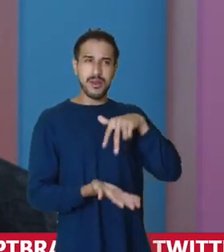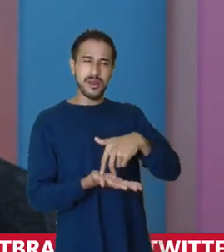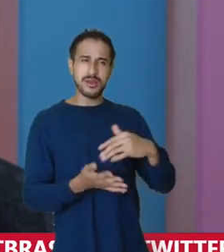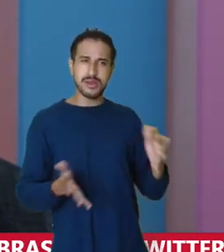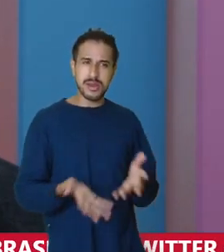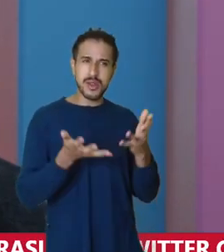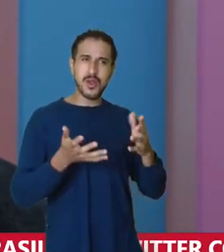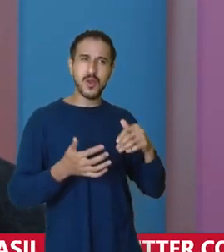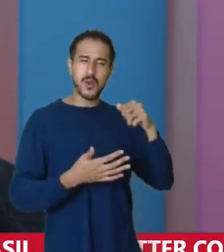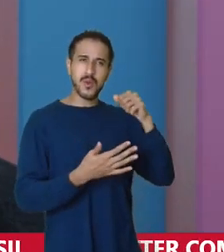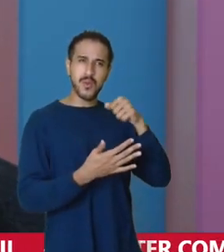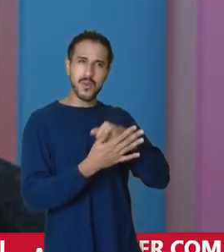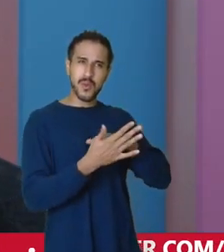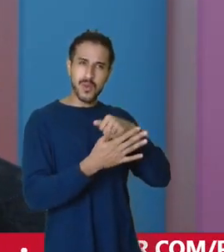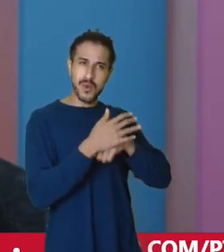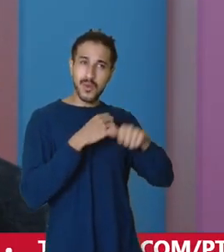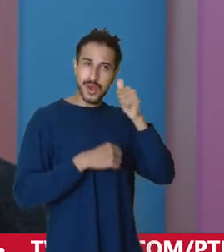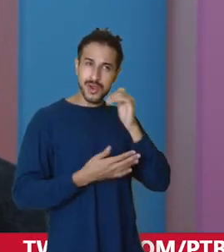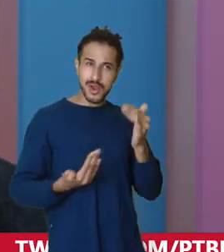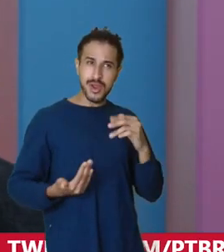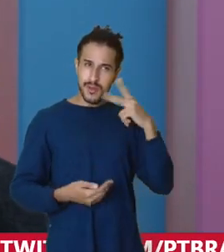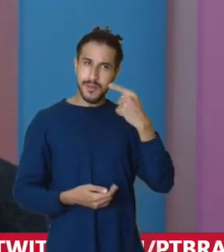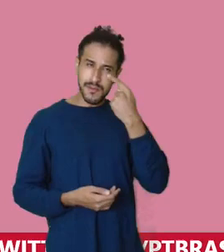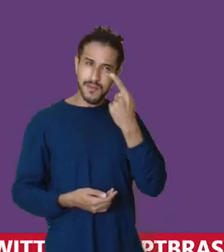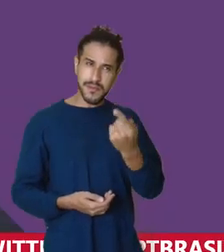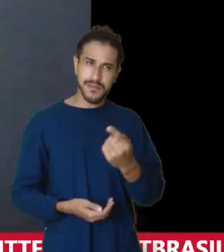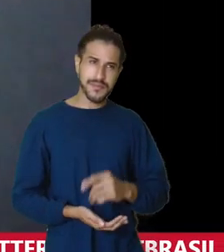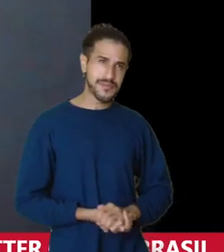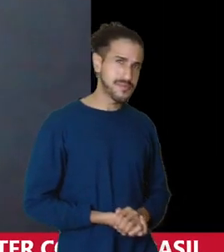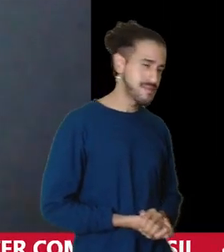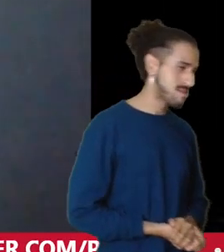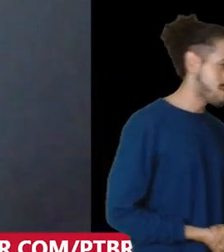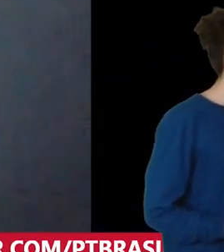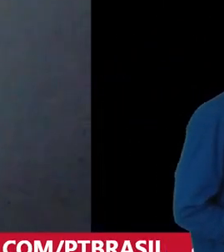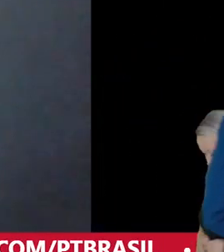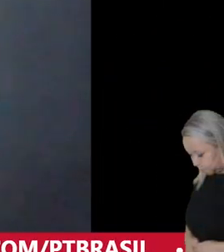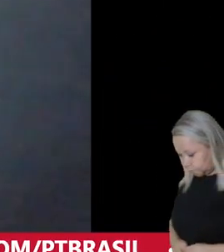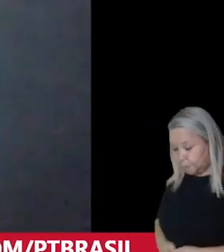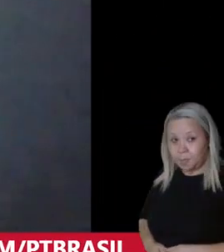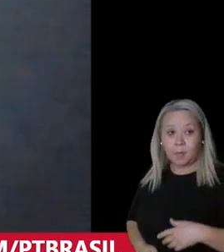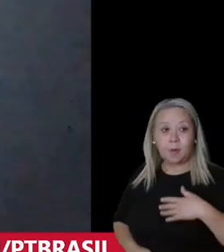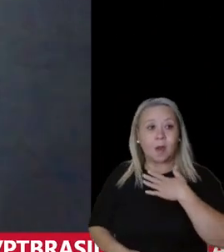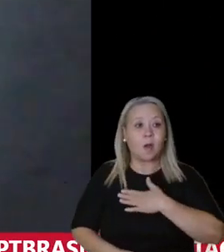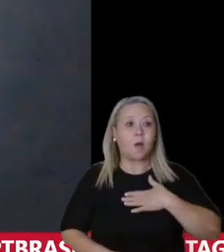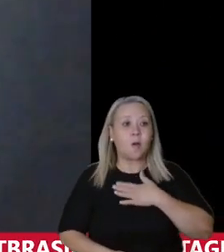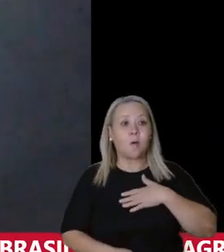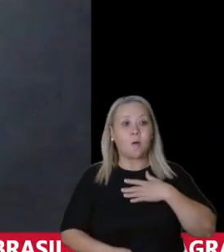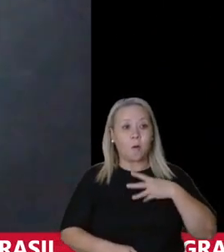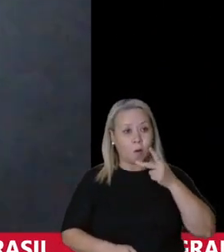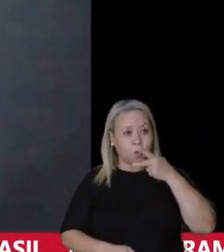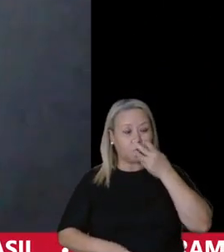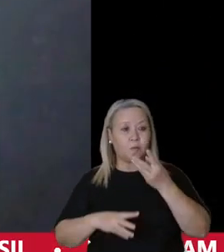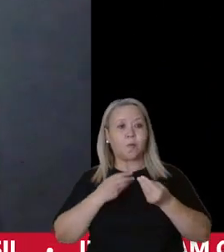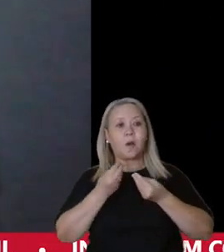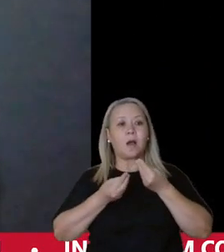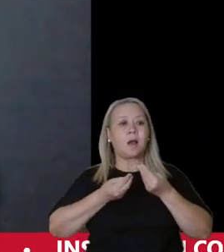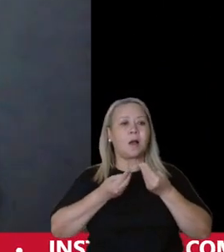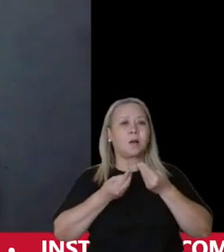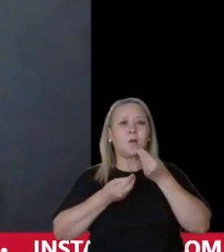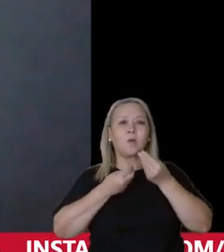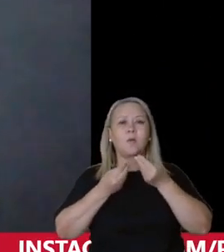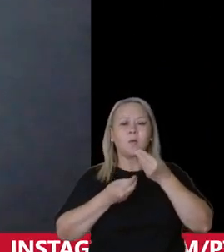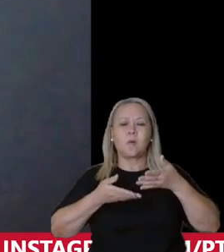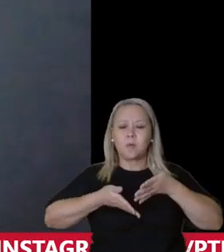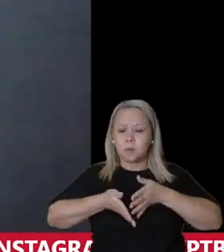incentivar o engajamento de mulheres jovens na política. Confira. Sempre gosto de falar, né, como que eu nasci num